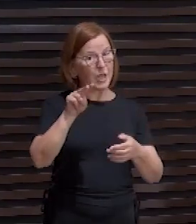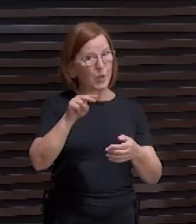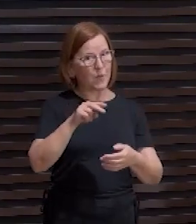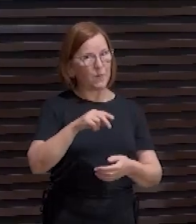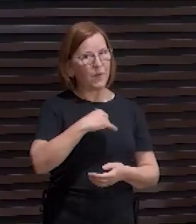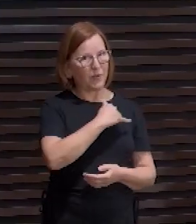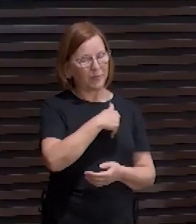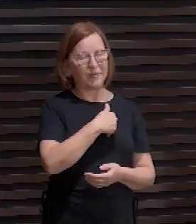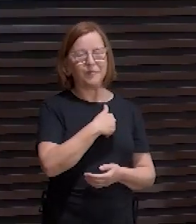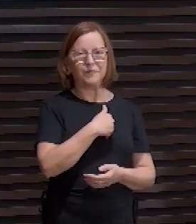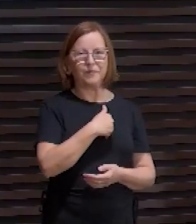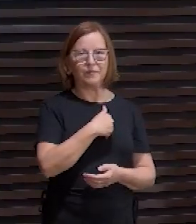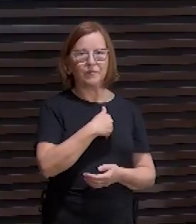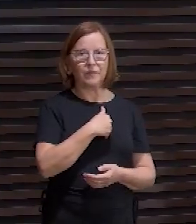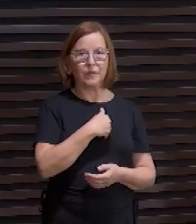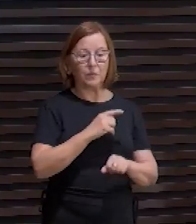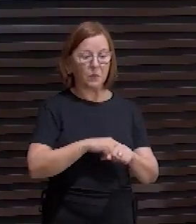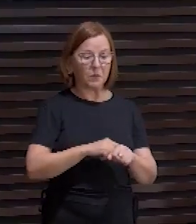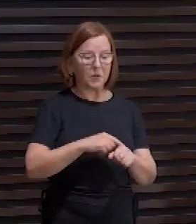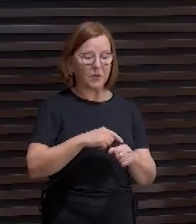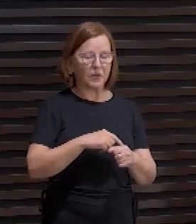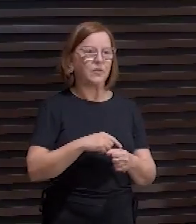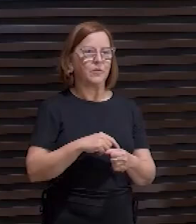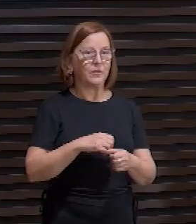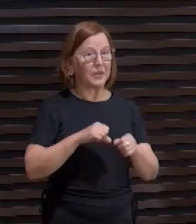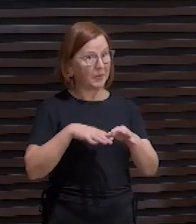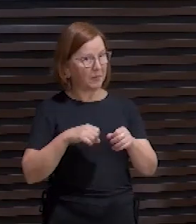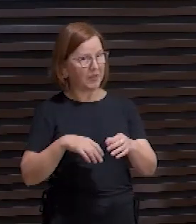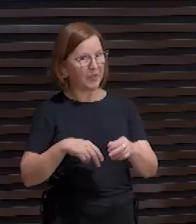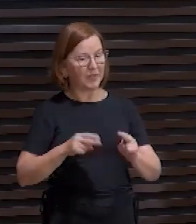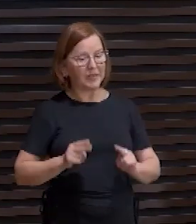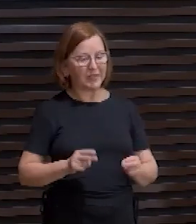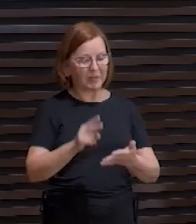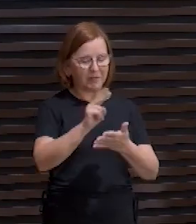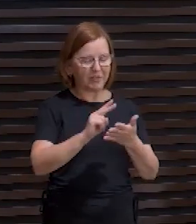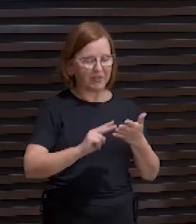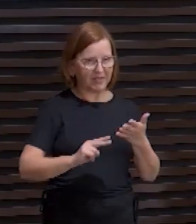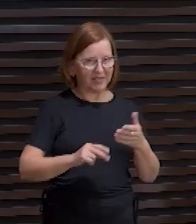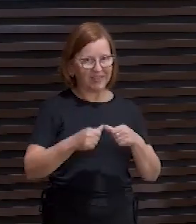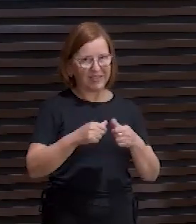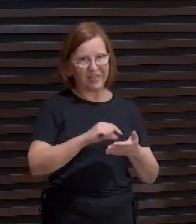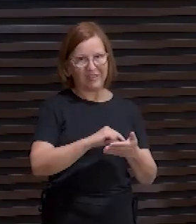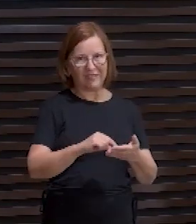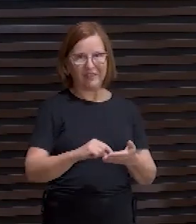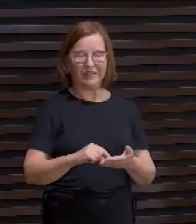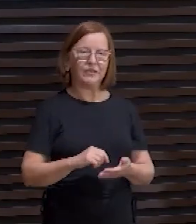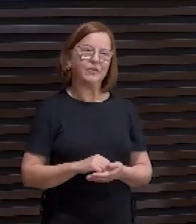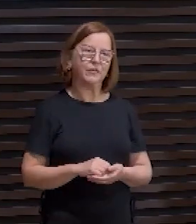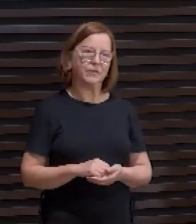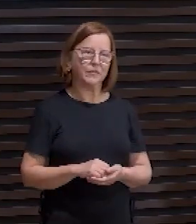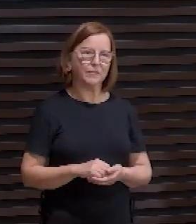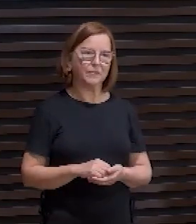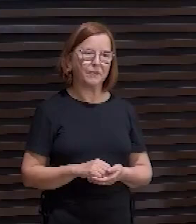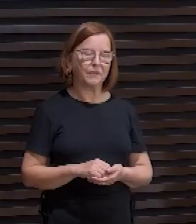E enquanto eu estiver expondo esta carta, eu sempre farei a leitura deste versículo 13 do capítulo 5. Para que a gente tenha